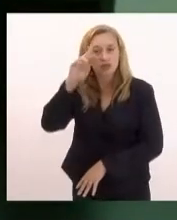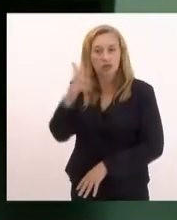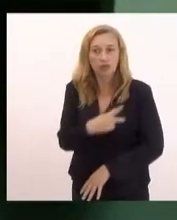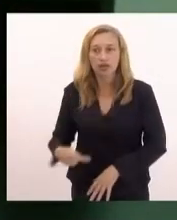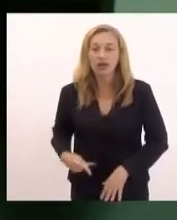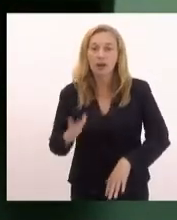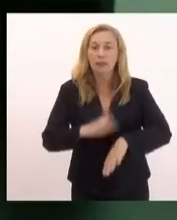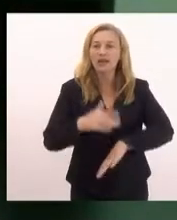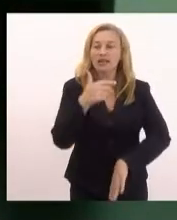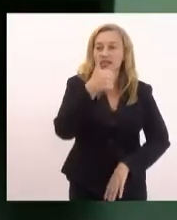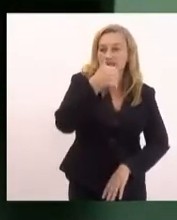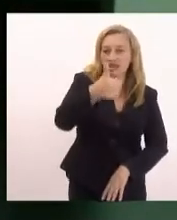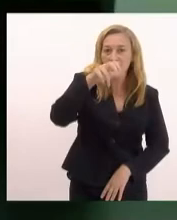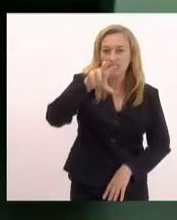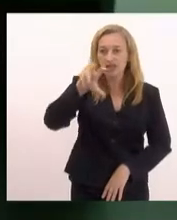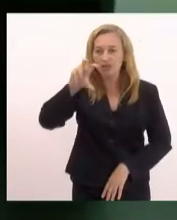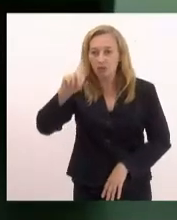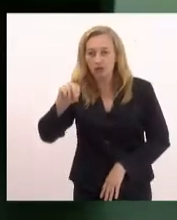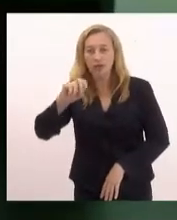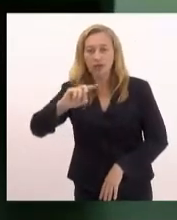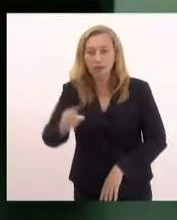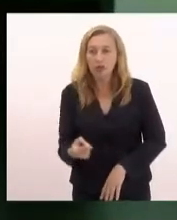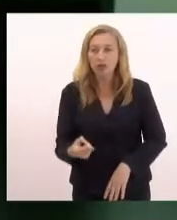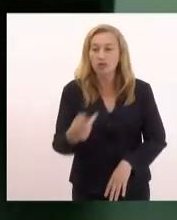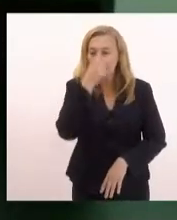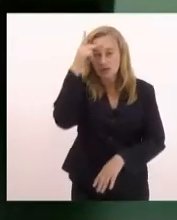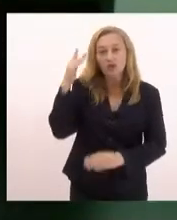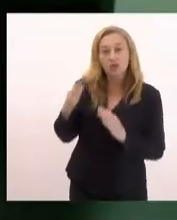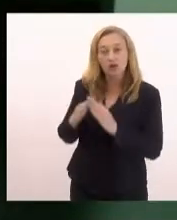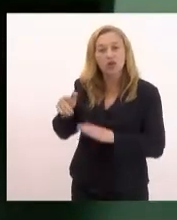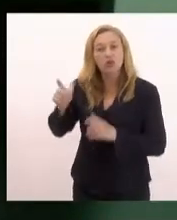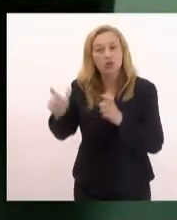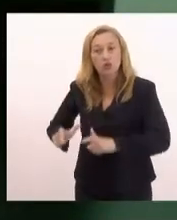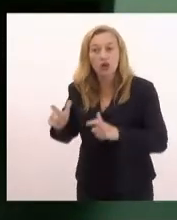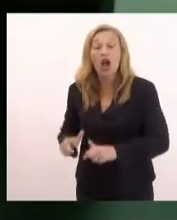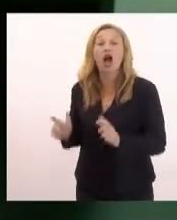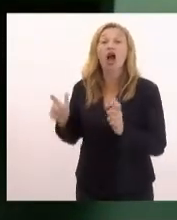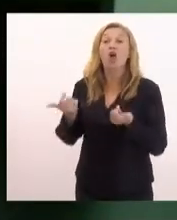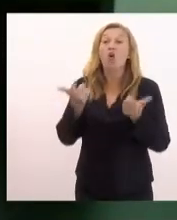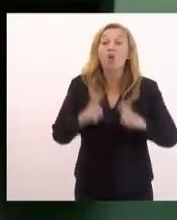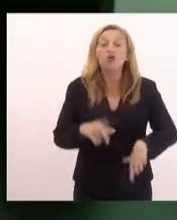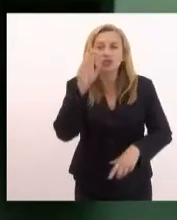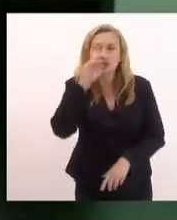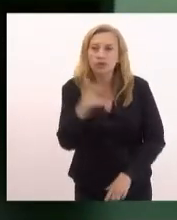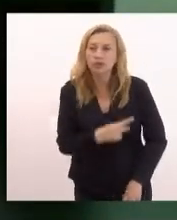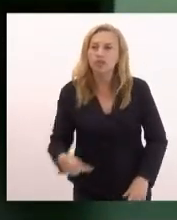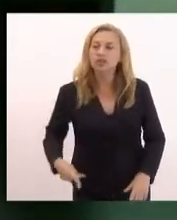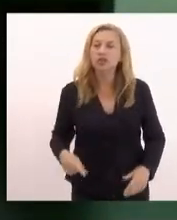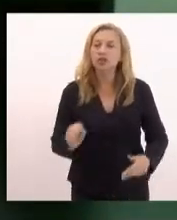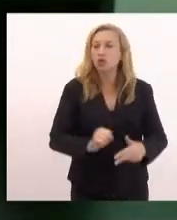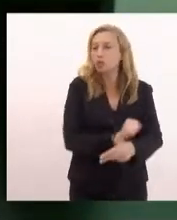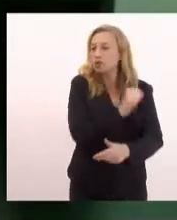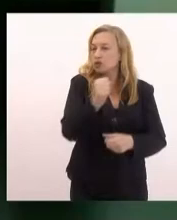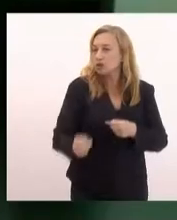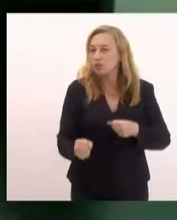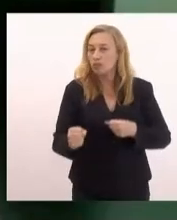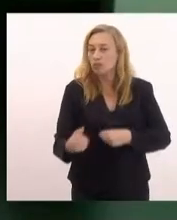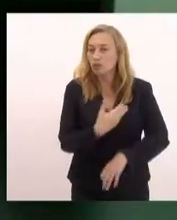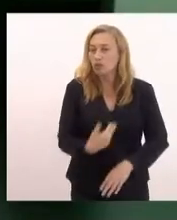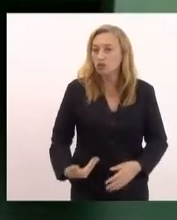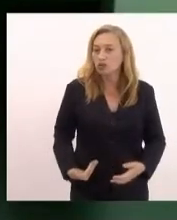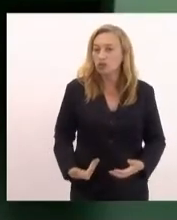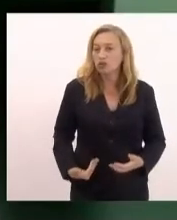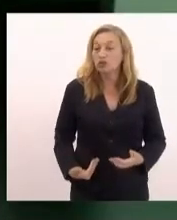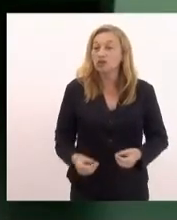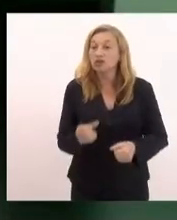150 mil moradores, onde, infelizmente, senhor presidente, o poder público abriu mão de fazer